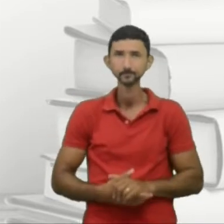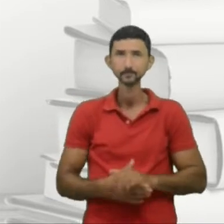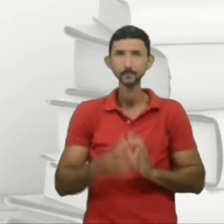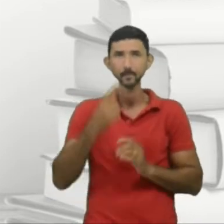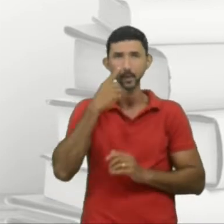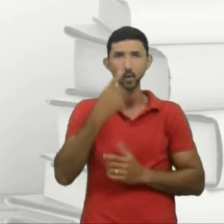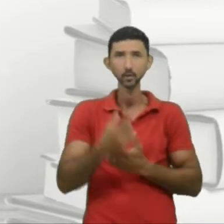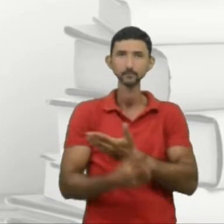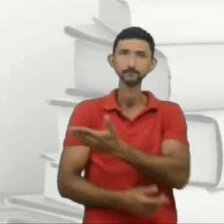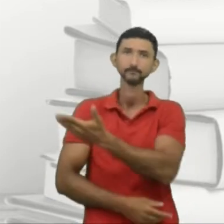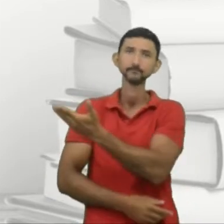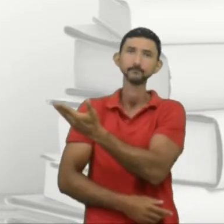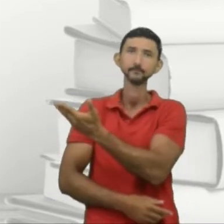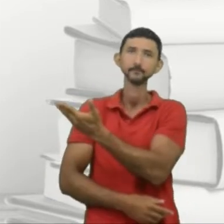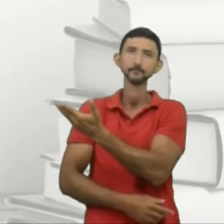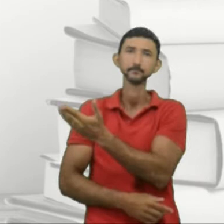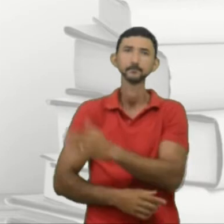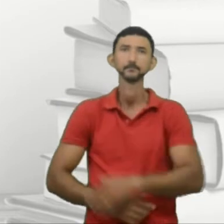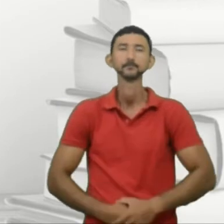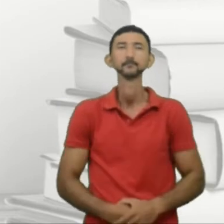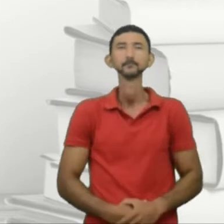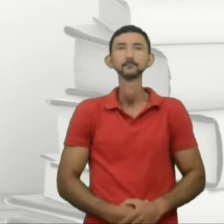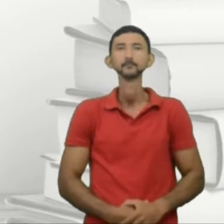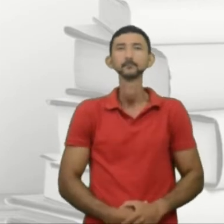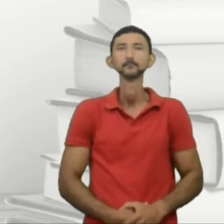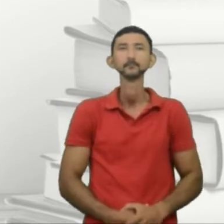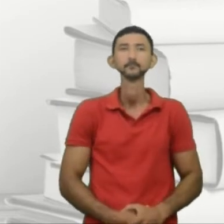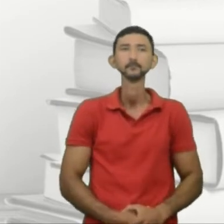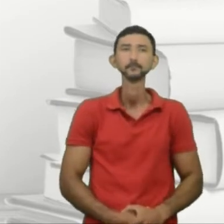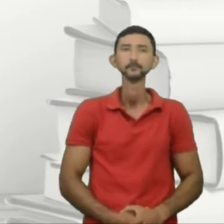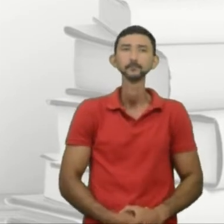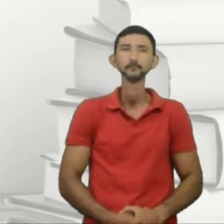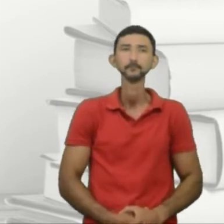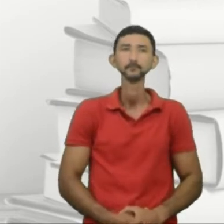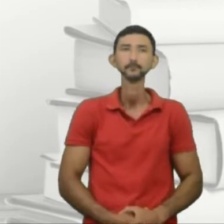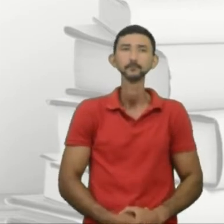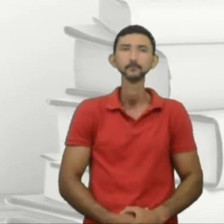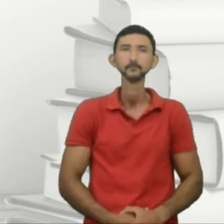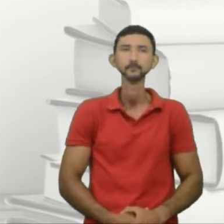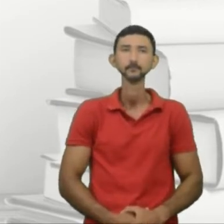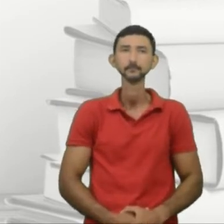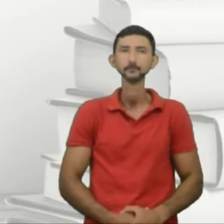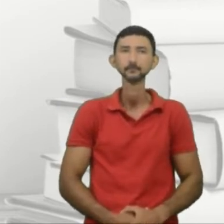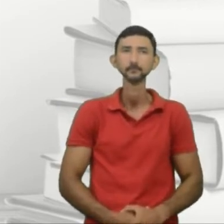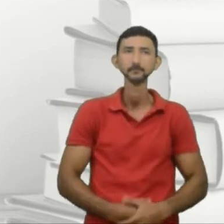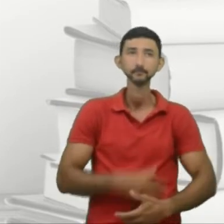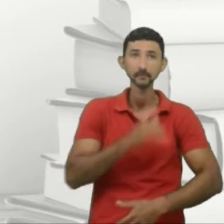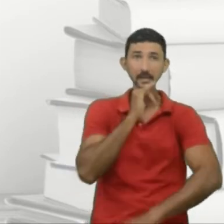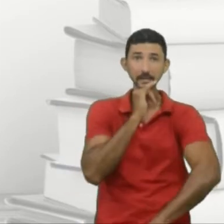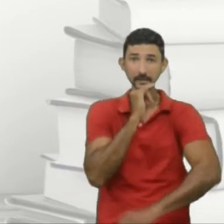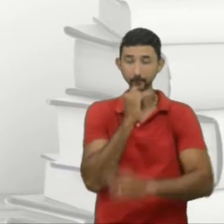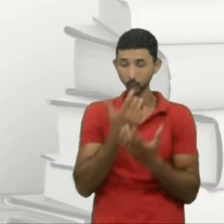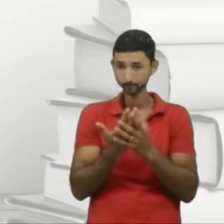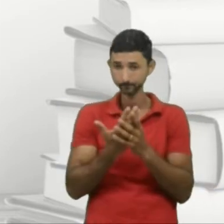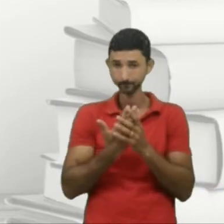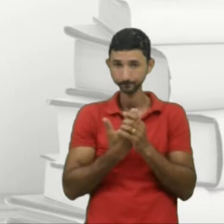Vamos observar através de um esquema, conforme vocês podem ver na tela. Então, se uma